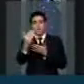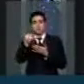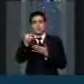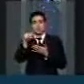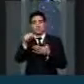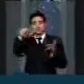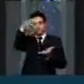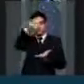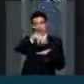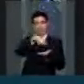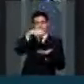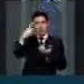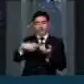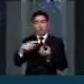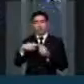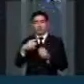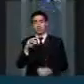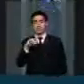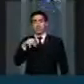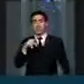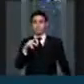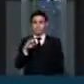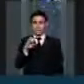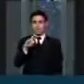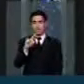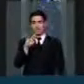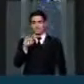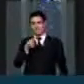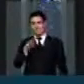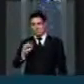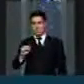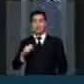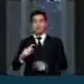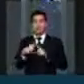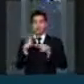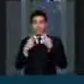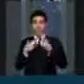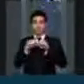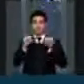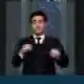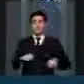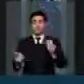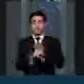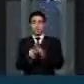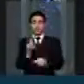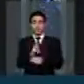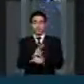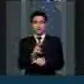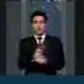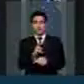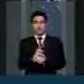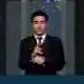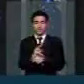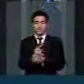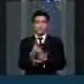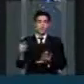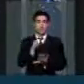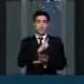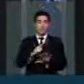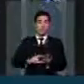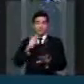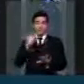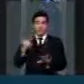de Imperatriz, no Maranhão. A proteção local, o sistema de proteção local da subestação, de acordo com o governo,